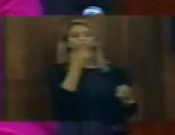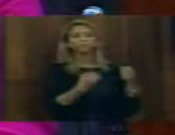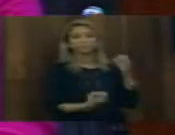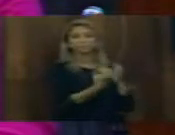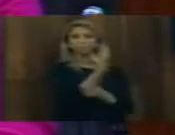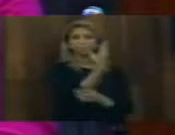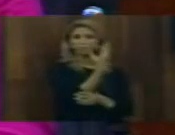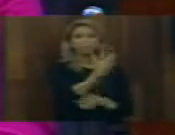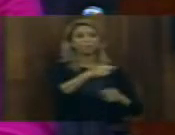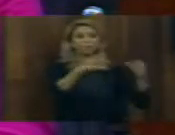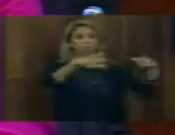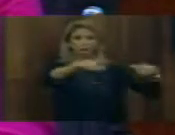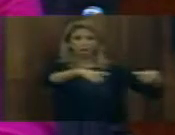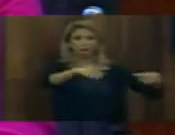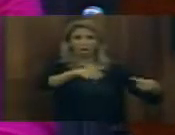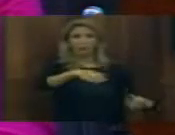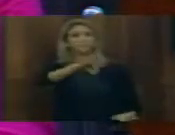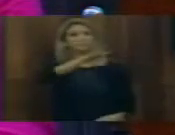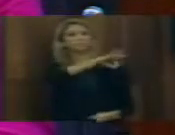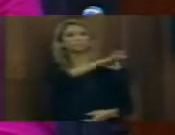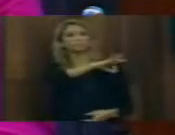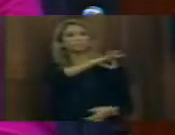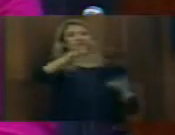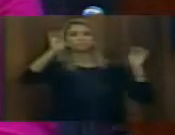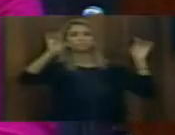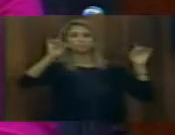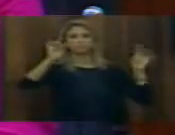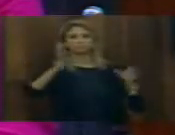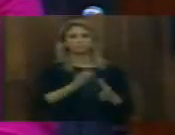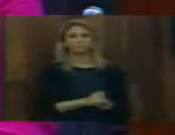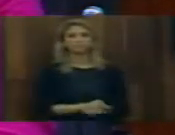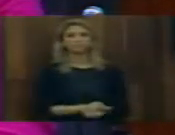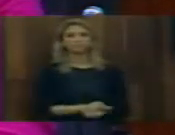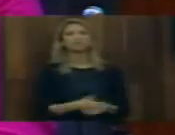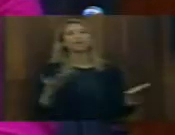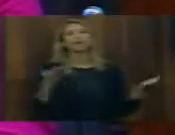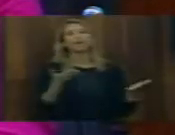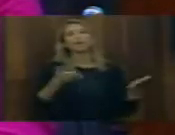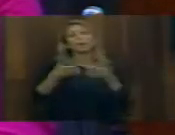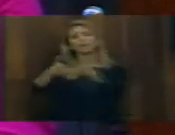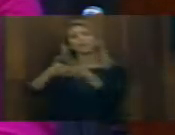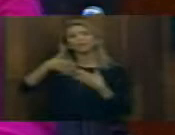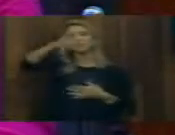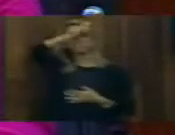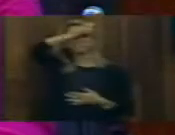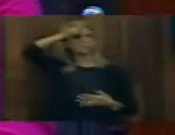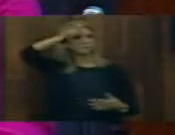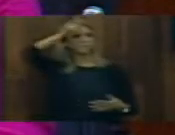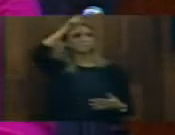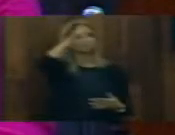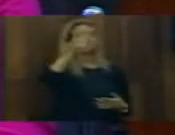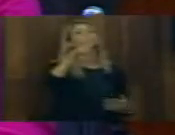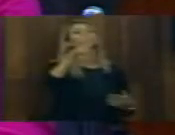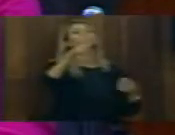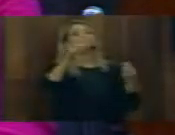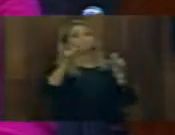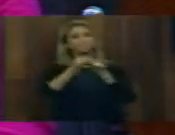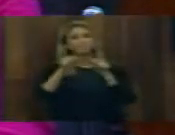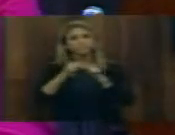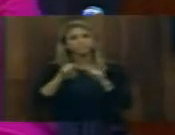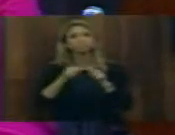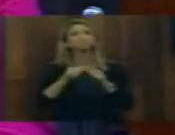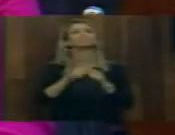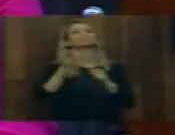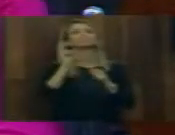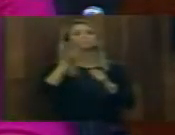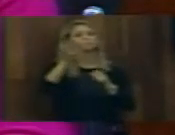0421-2019, Letícia dos Santos Jota, solicita o excelentíssimo senhor prefeito que determine a presença de um guarda municipal no Hospital de Tamoios.